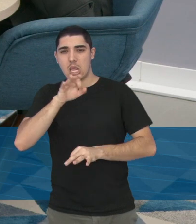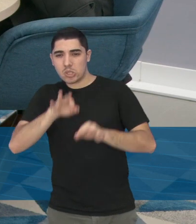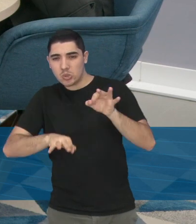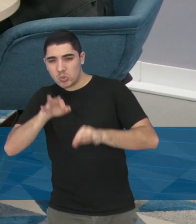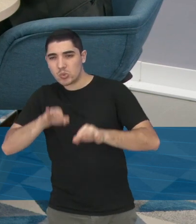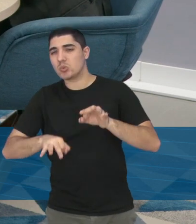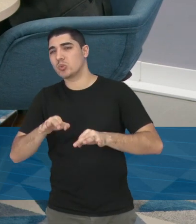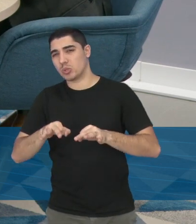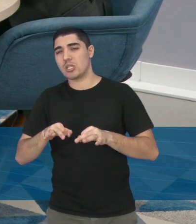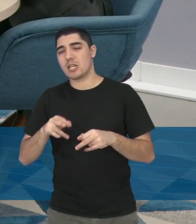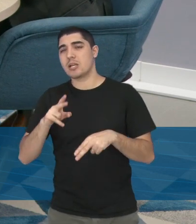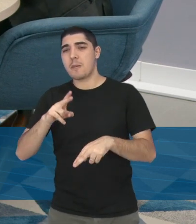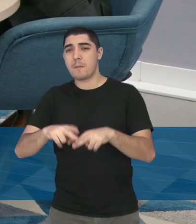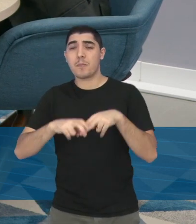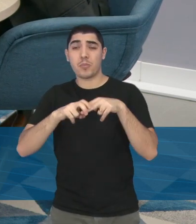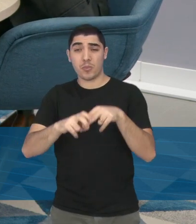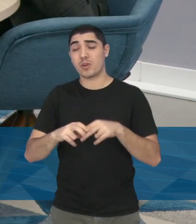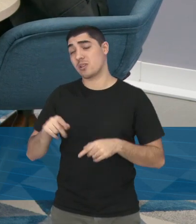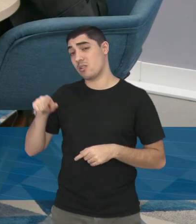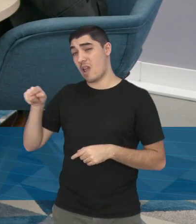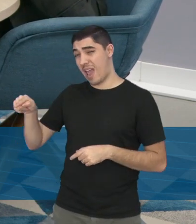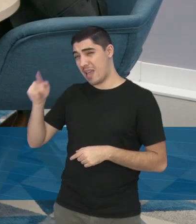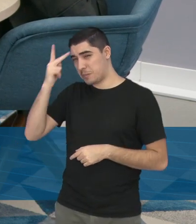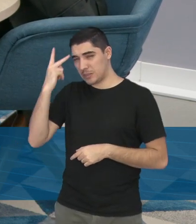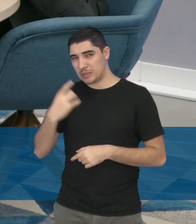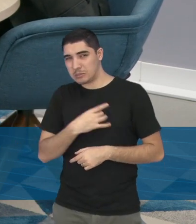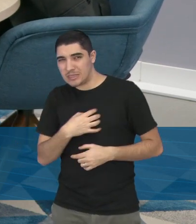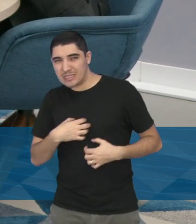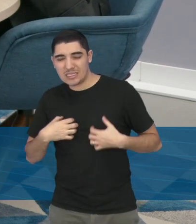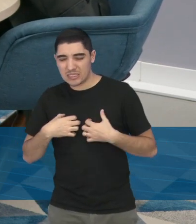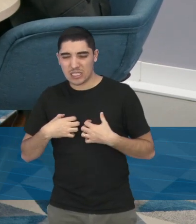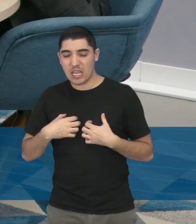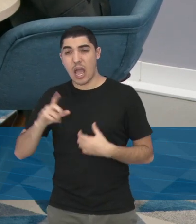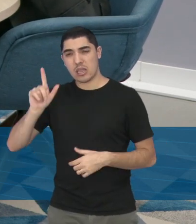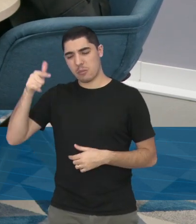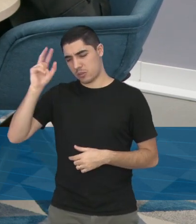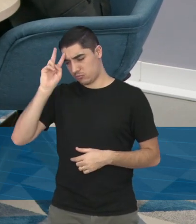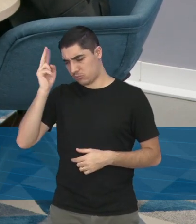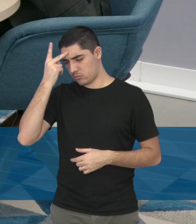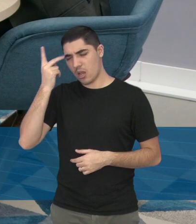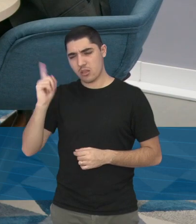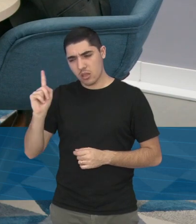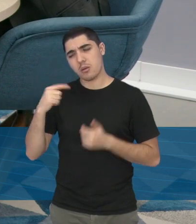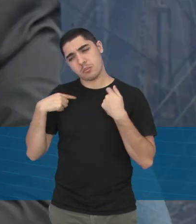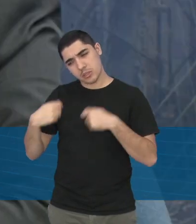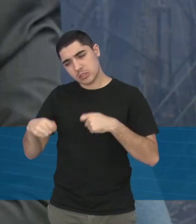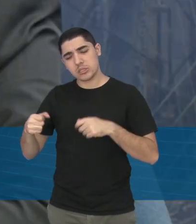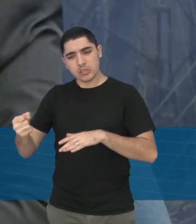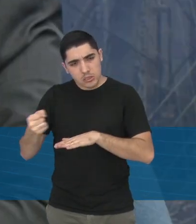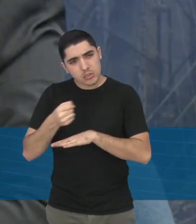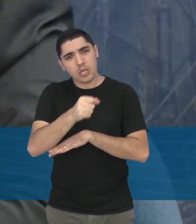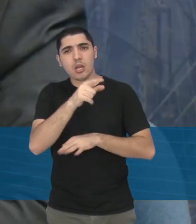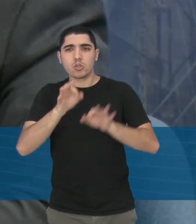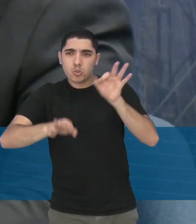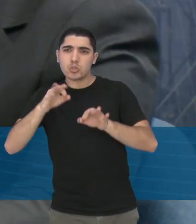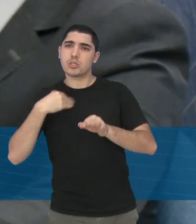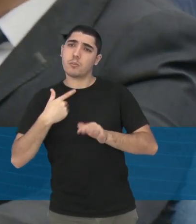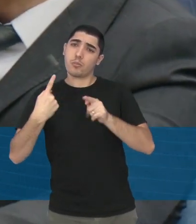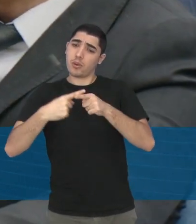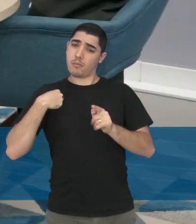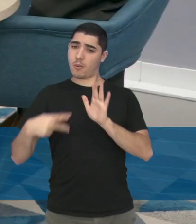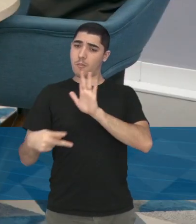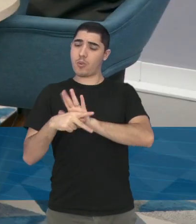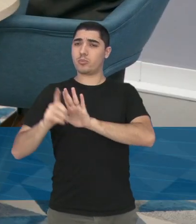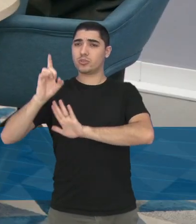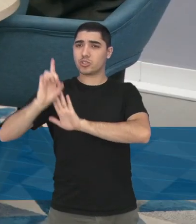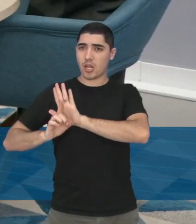honorários periciais, que voltaram a buscar o judiciário para buscar o que ela entendia de direito. E